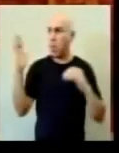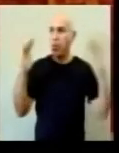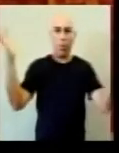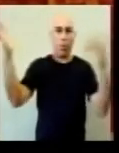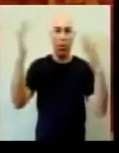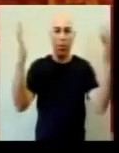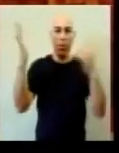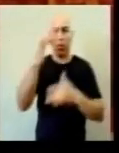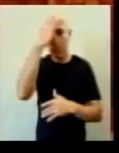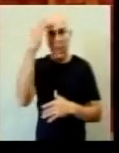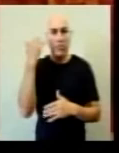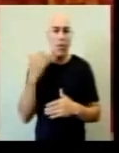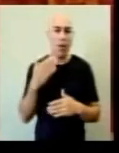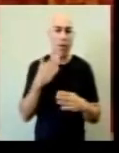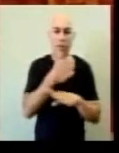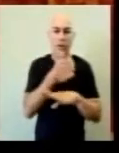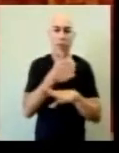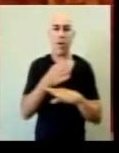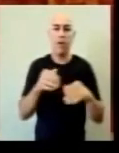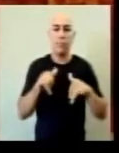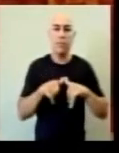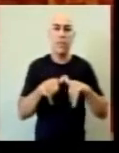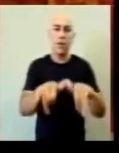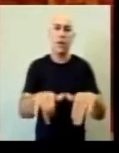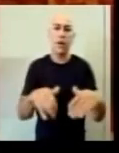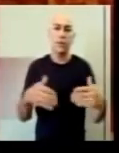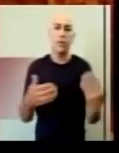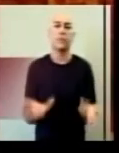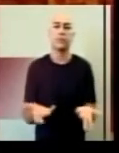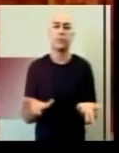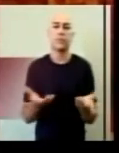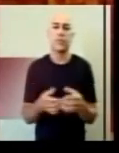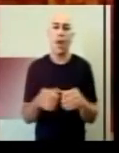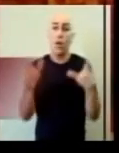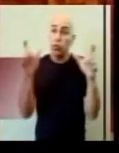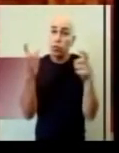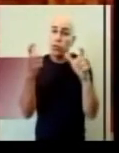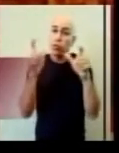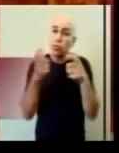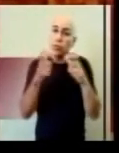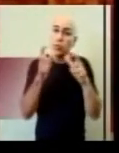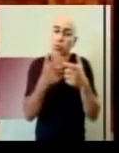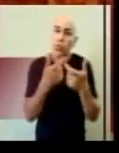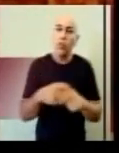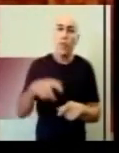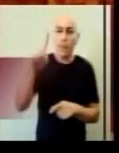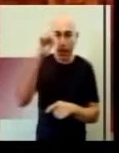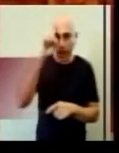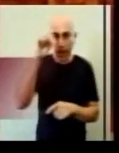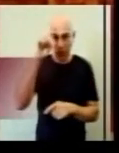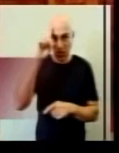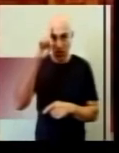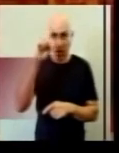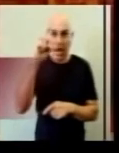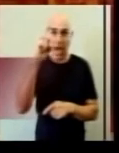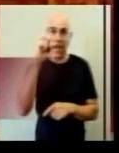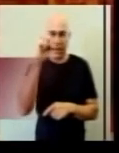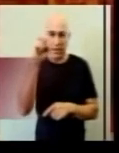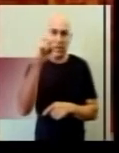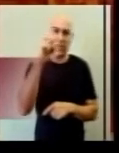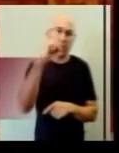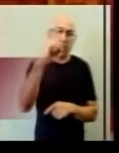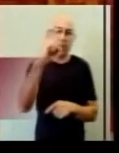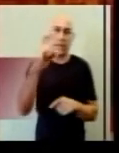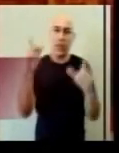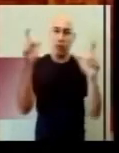E deu resultado. Houve queda proporcional 15 dias depois do fechamento